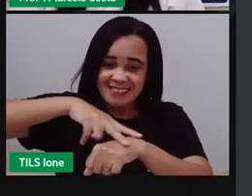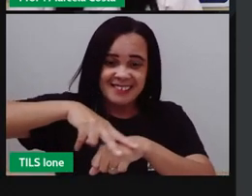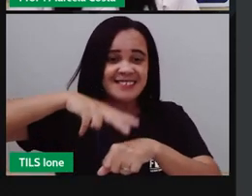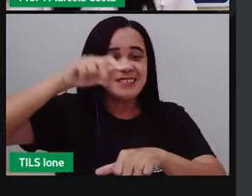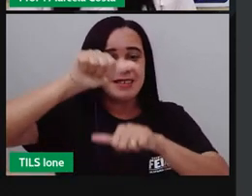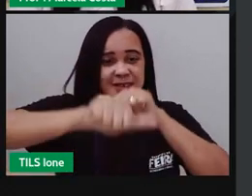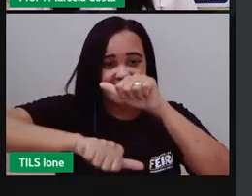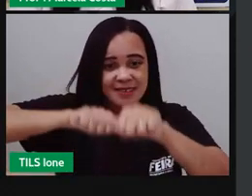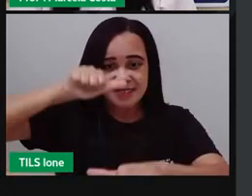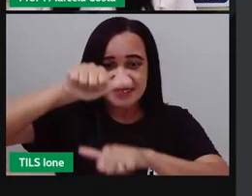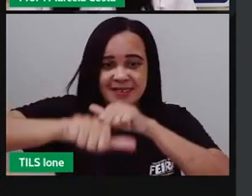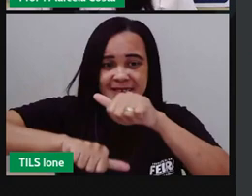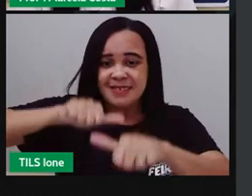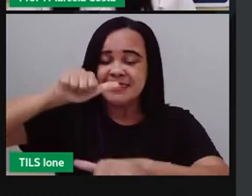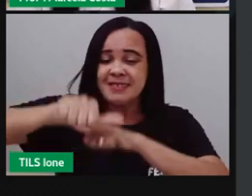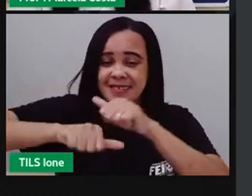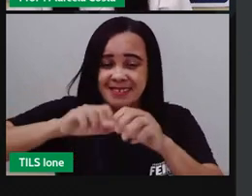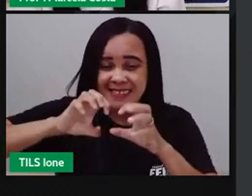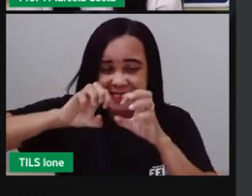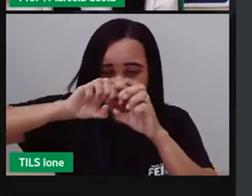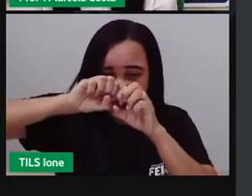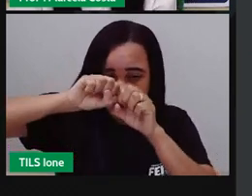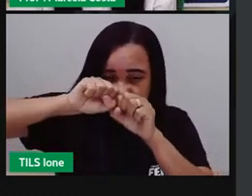De verde para encarnado.